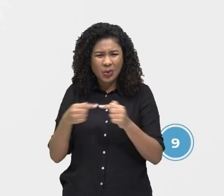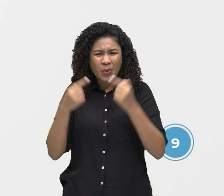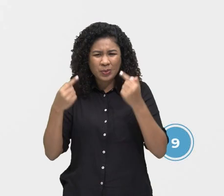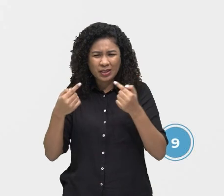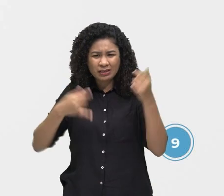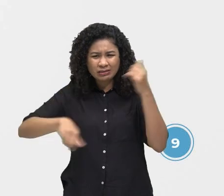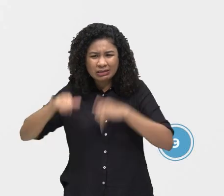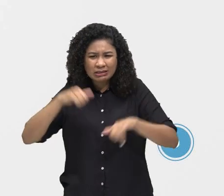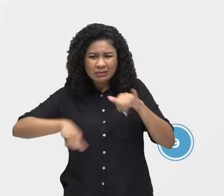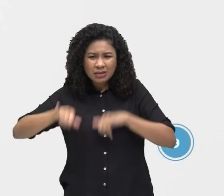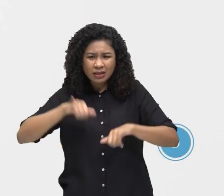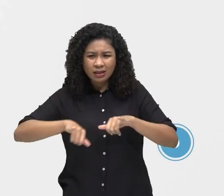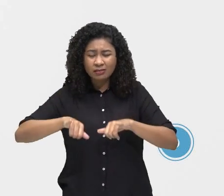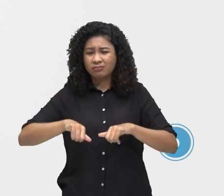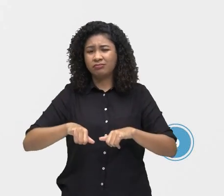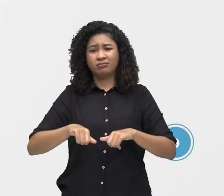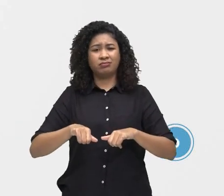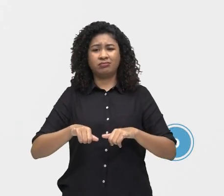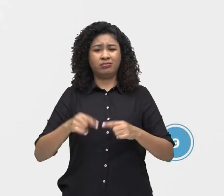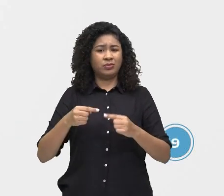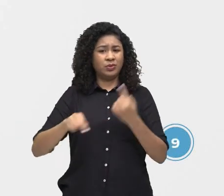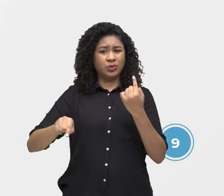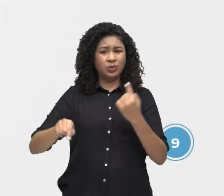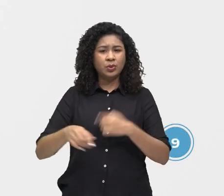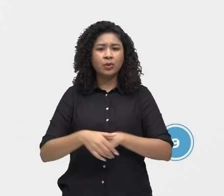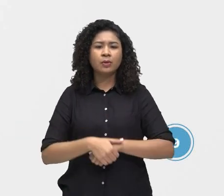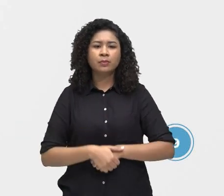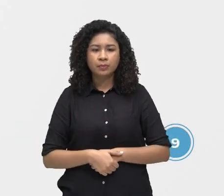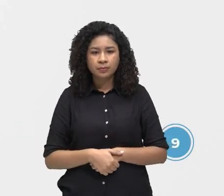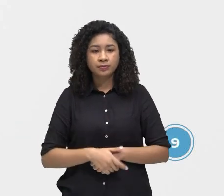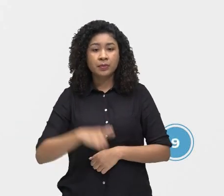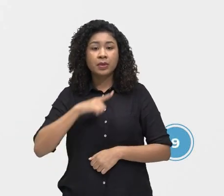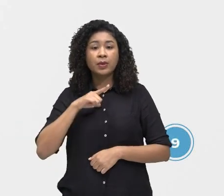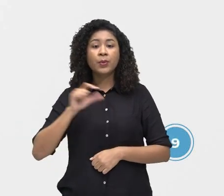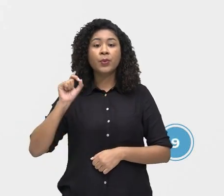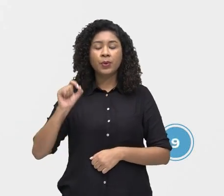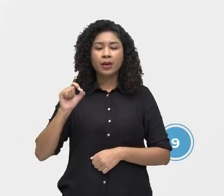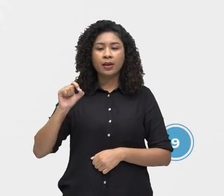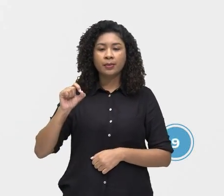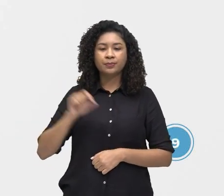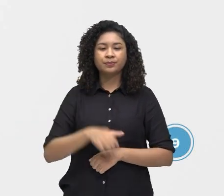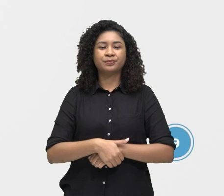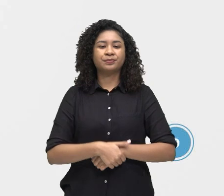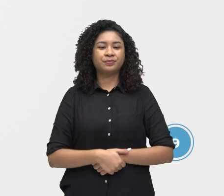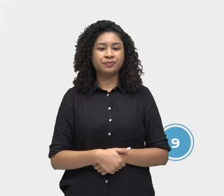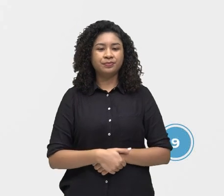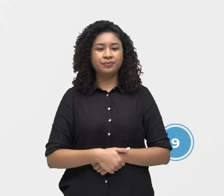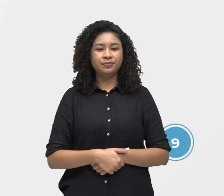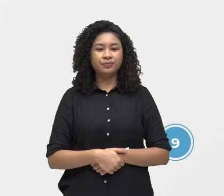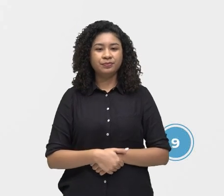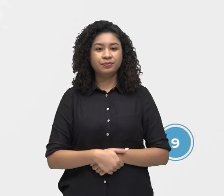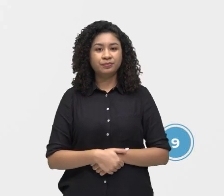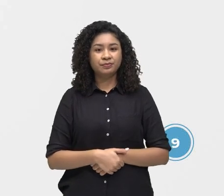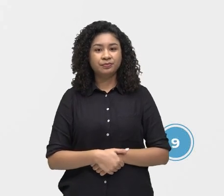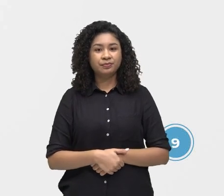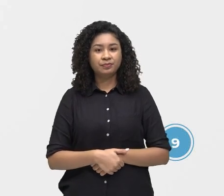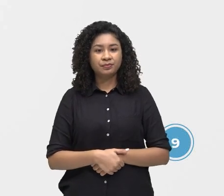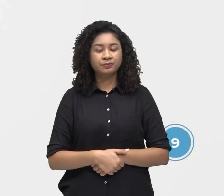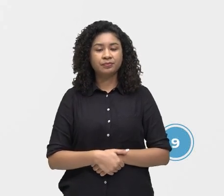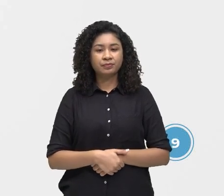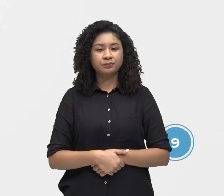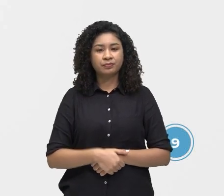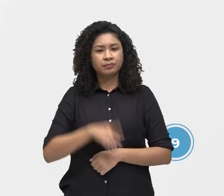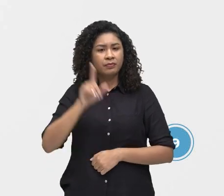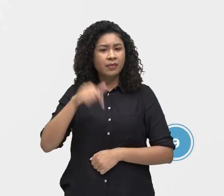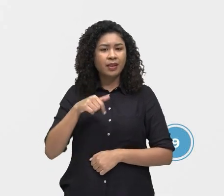substâncias químicas, né? A gente tem a ação aí de mecanismos, que são, no caso, que funcionam aí com